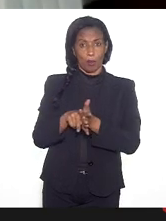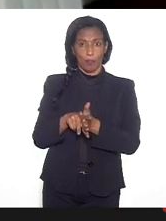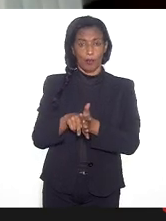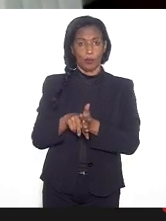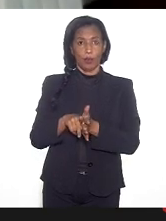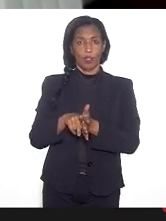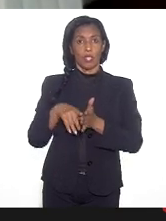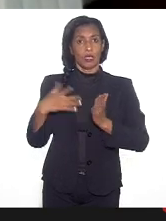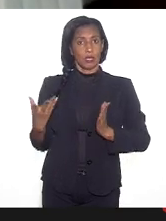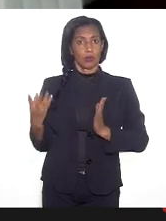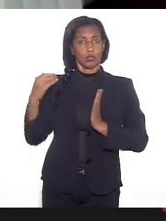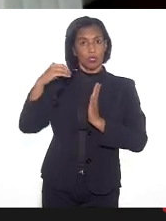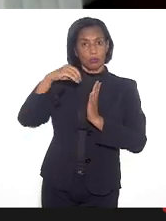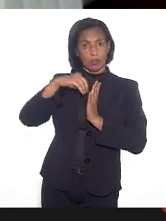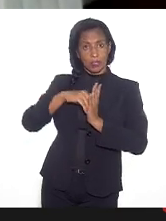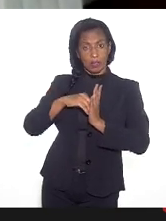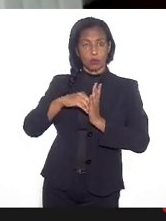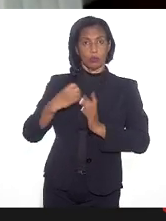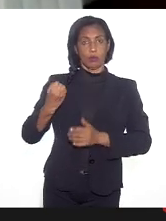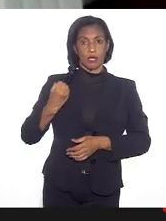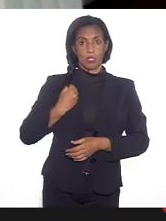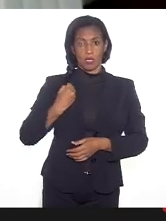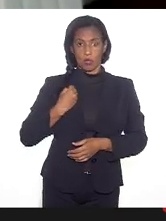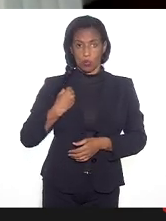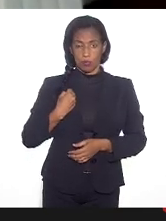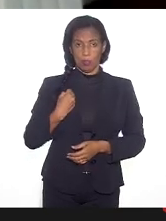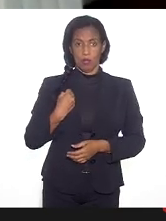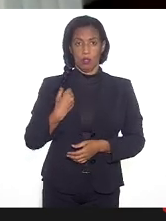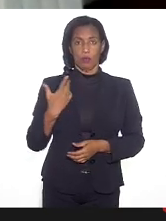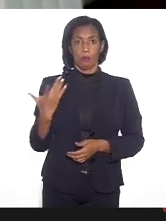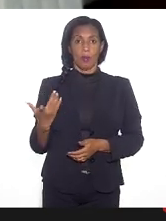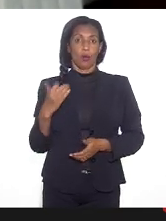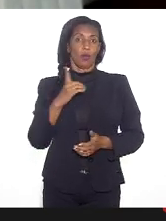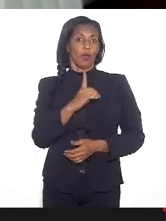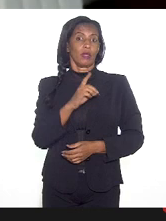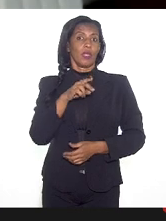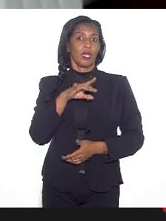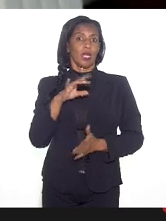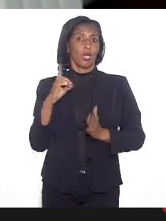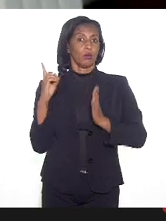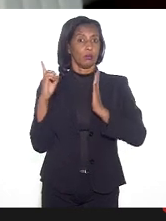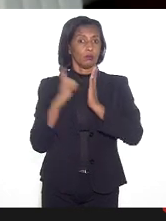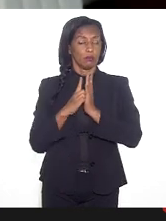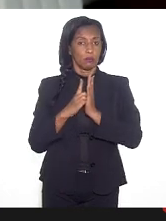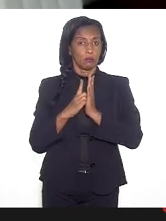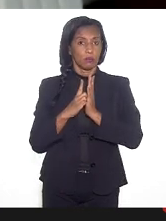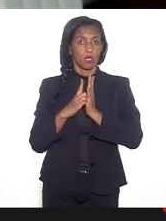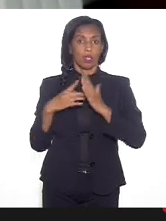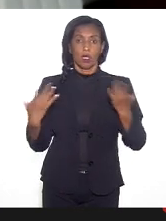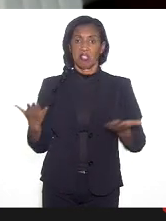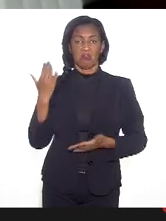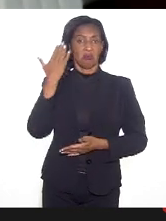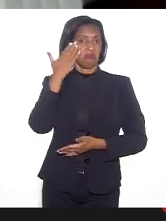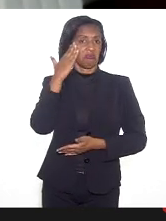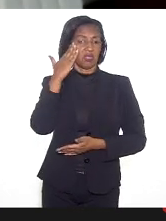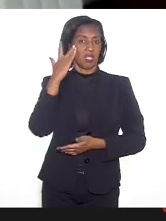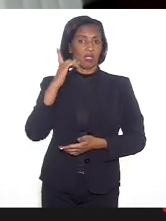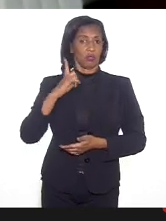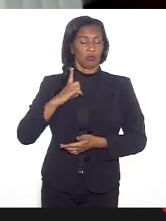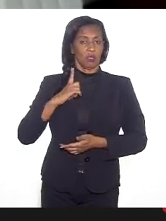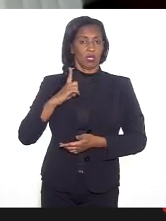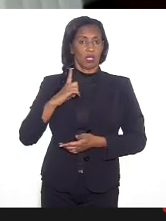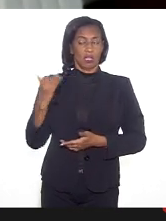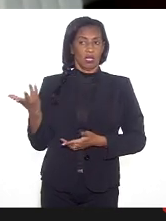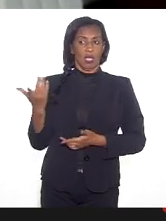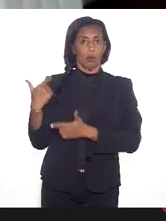estando enquadrado nesse número previsto pelo decreto, não entendo que haverá maiores óbices, desde